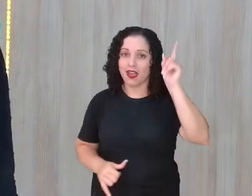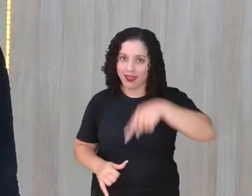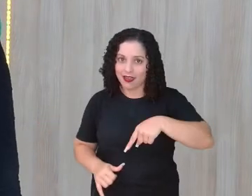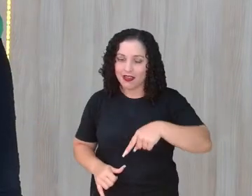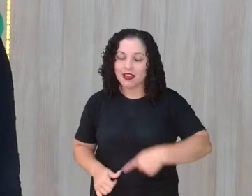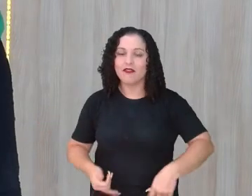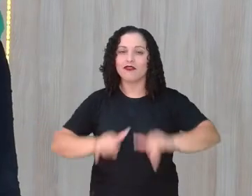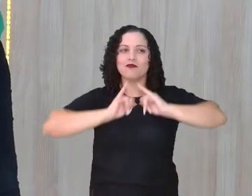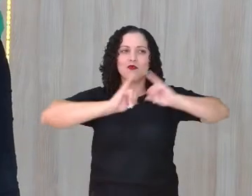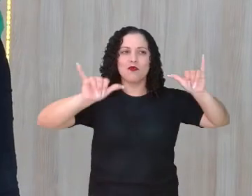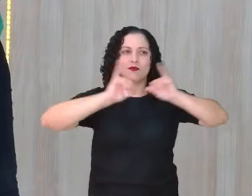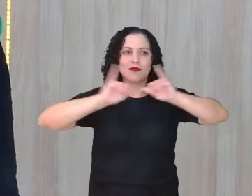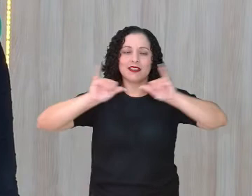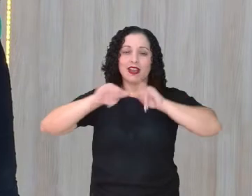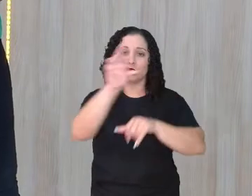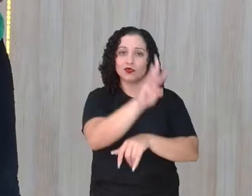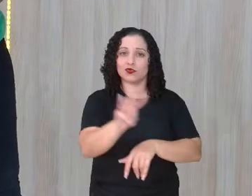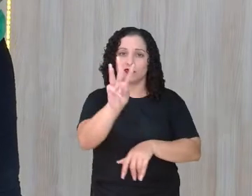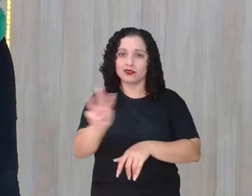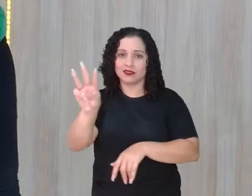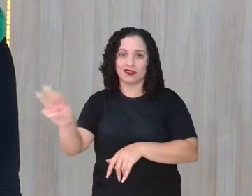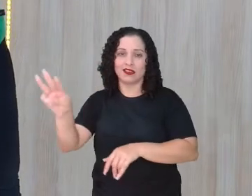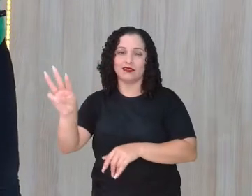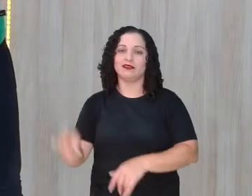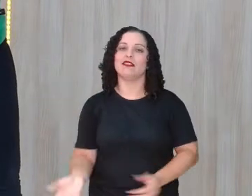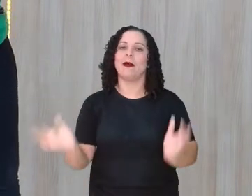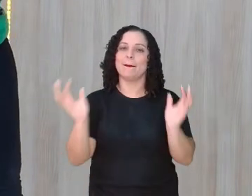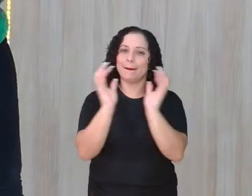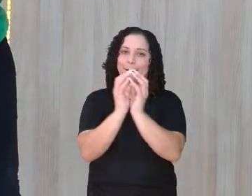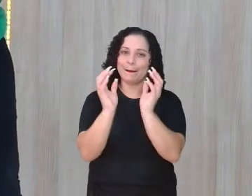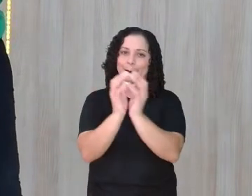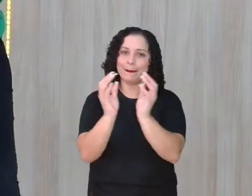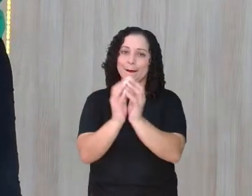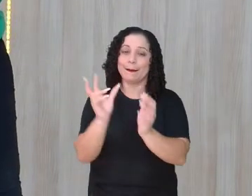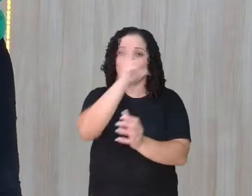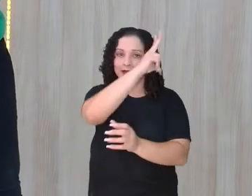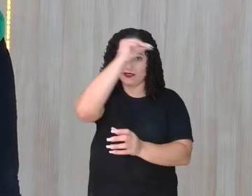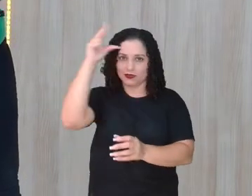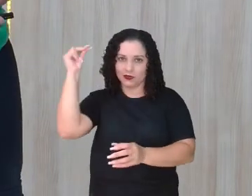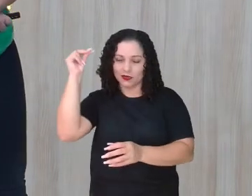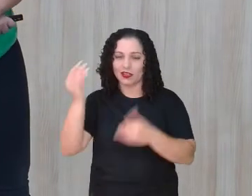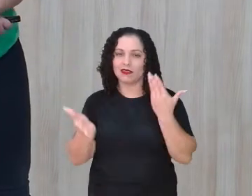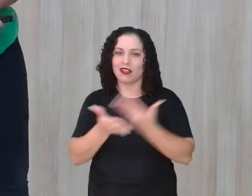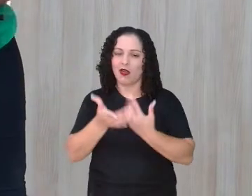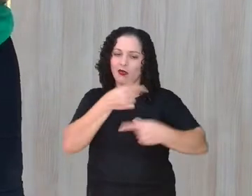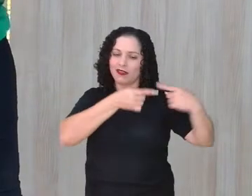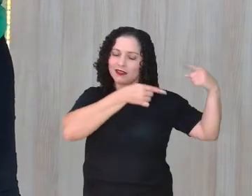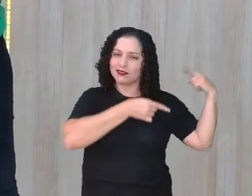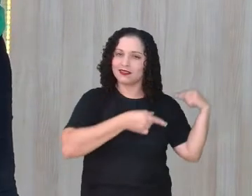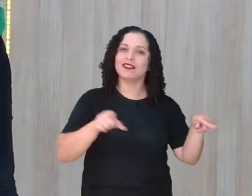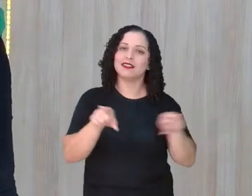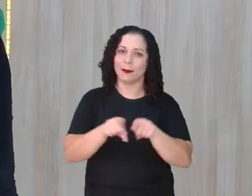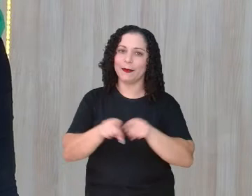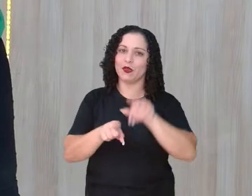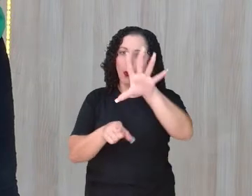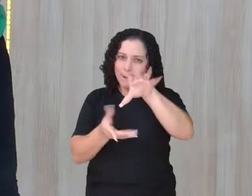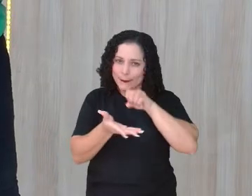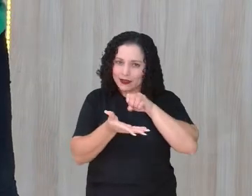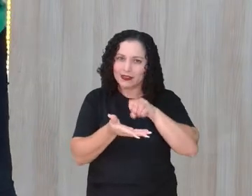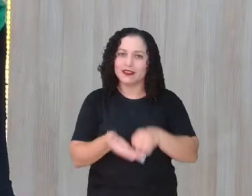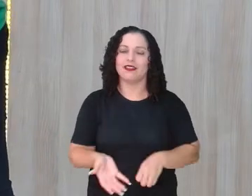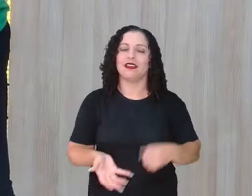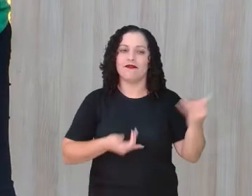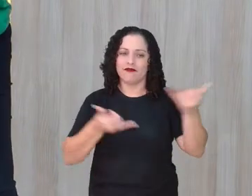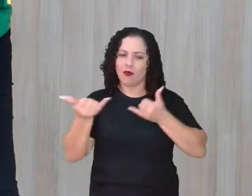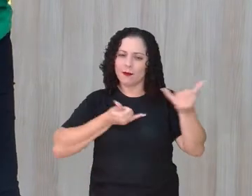publicada no site da prefeitura. Na aula passada, eu também peguei uma notícia publicada no site da prefeitura.